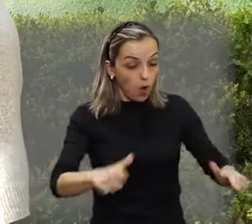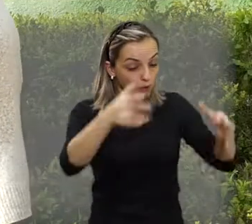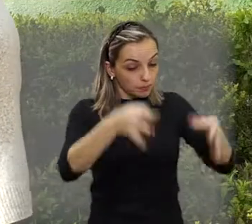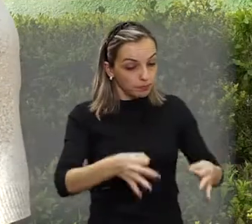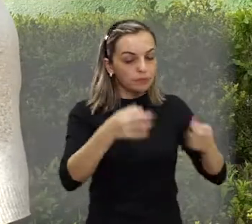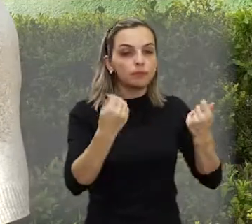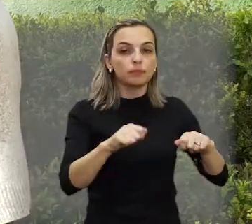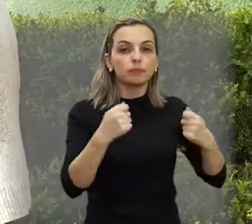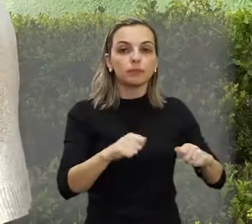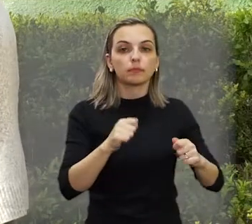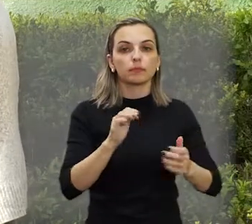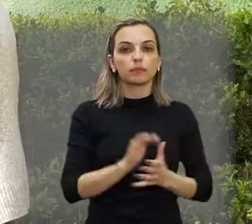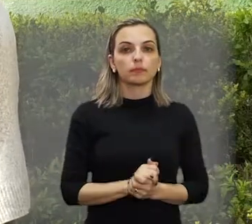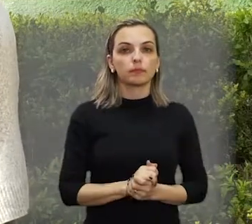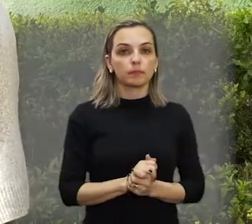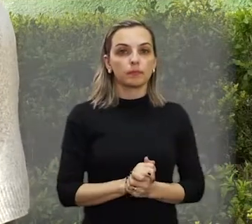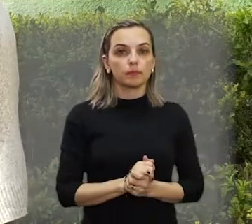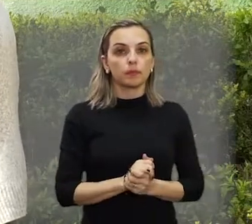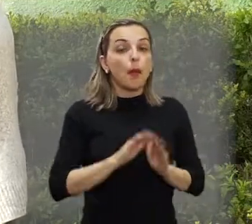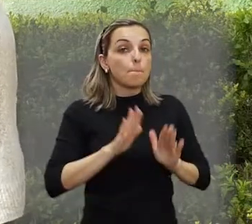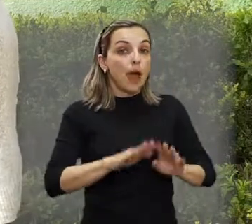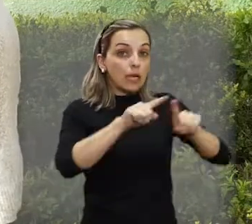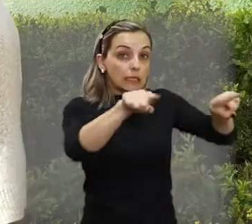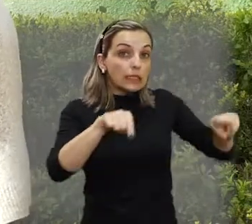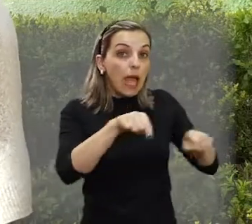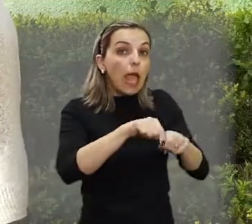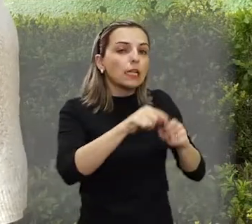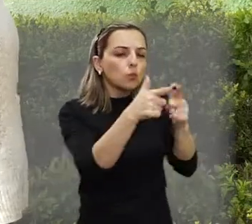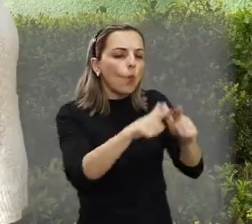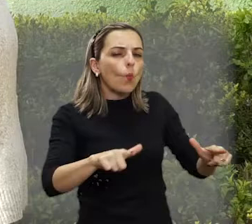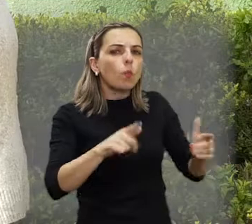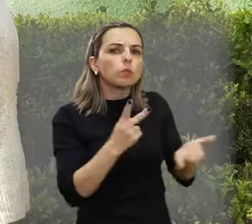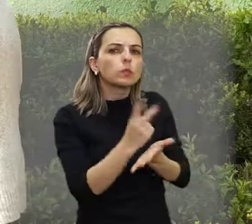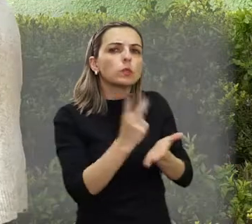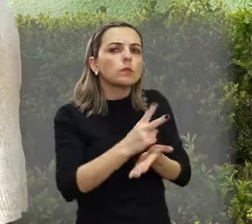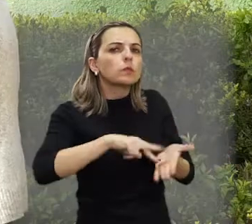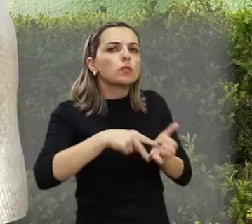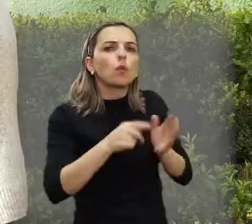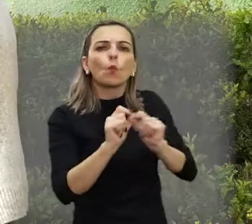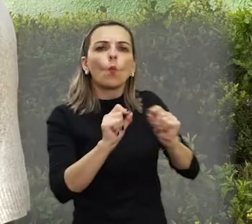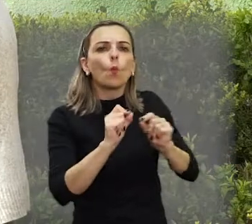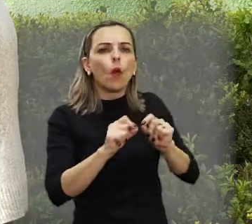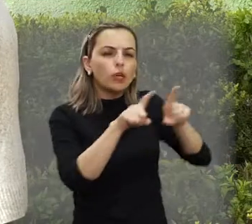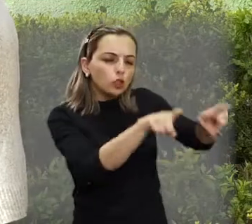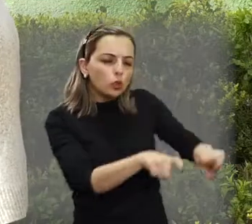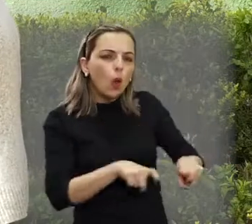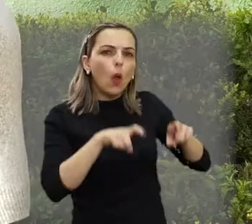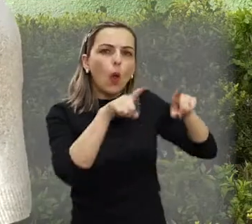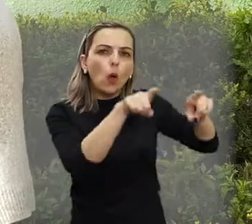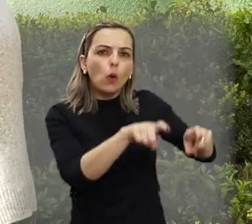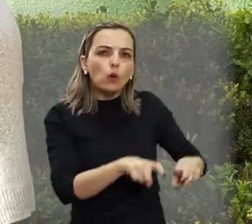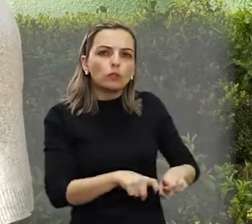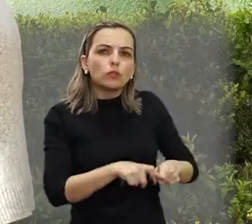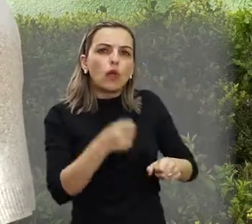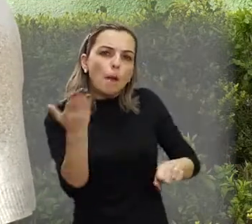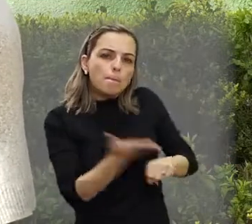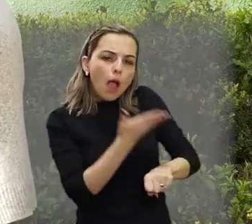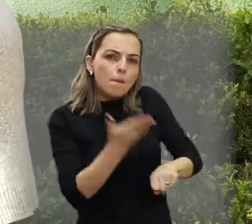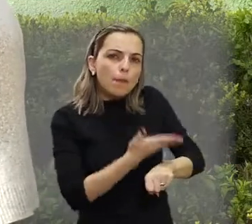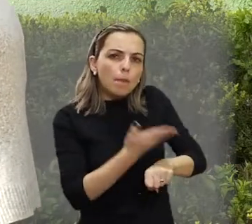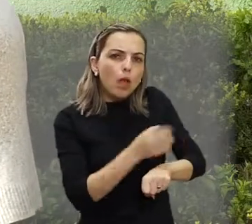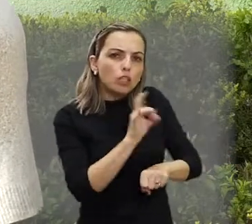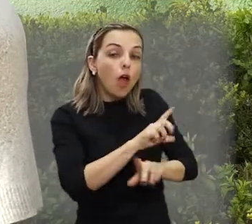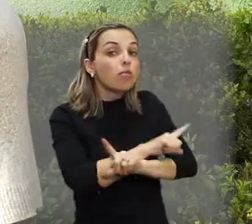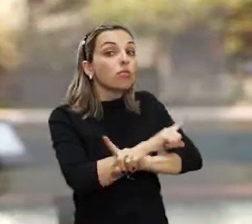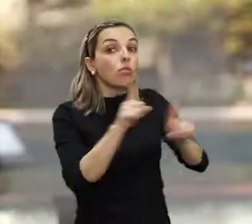orientação ao proprietário é que mantenha o seu terreno limpo. O que é manter o terreno limpo? Não é só fazer a roçada, por exemplo. Quando você faz a roçada,